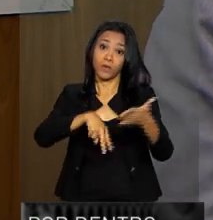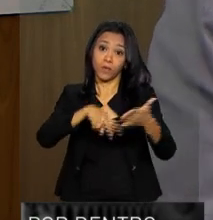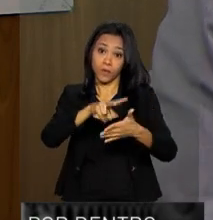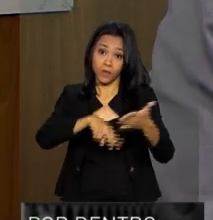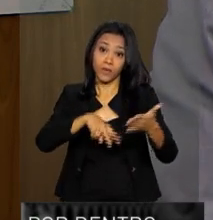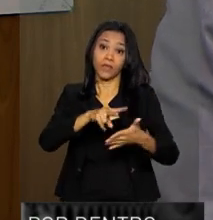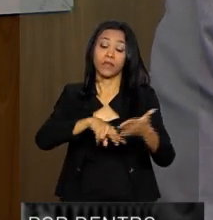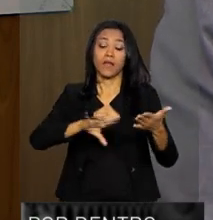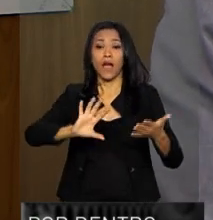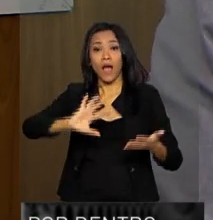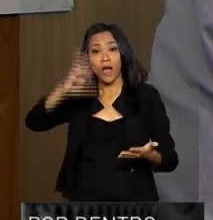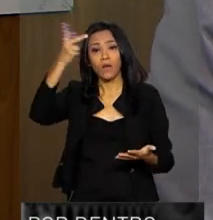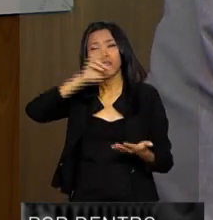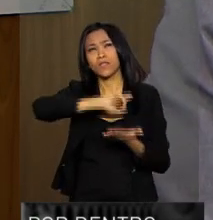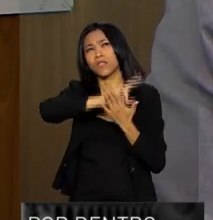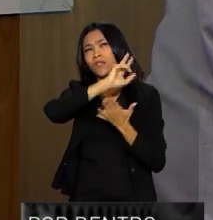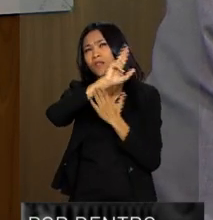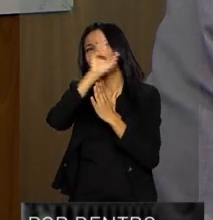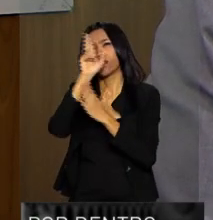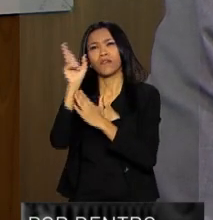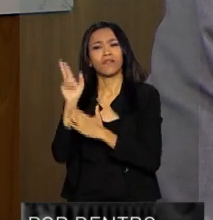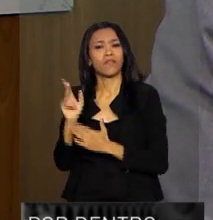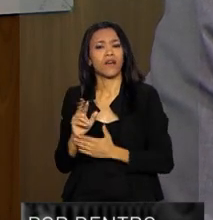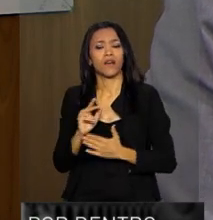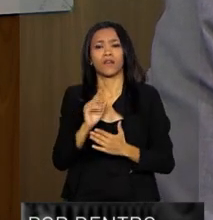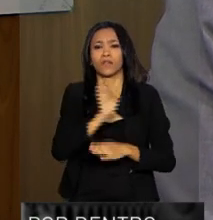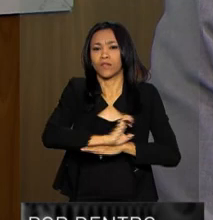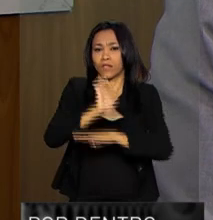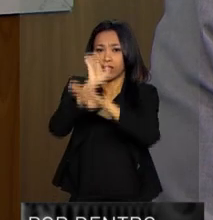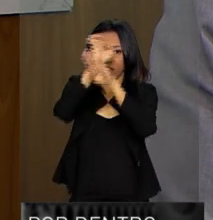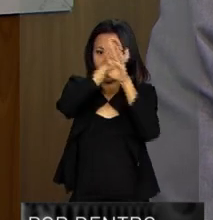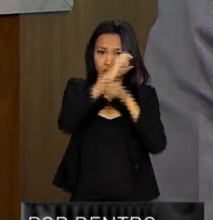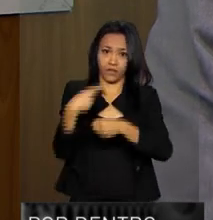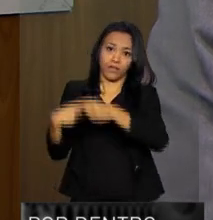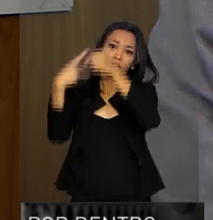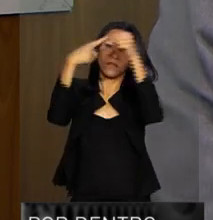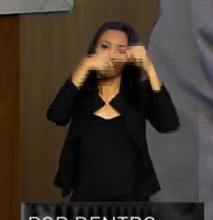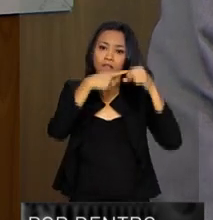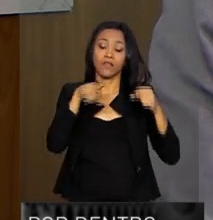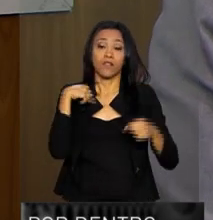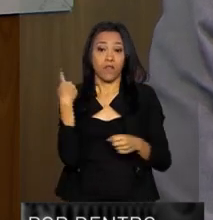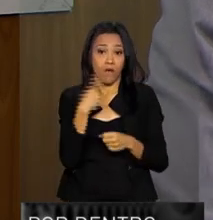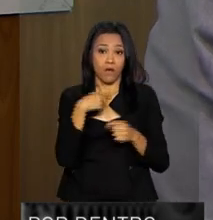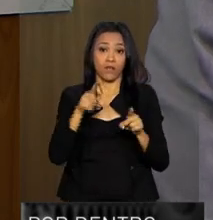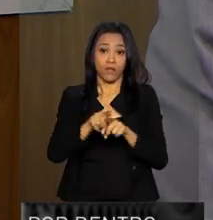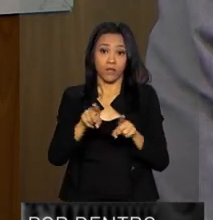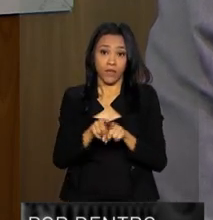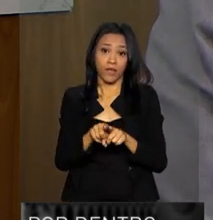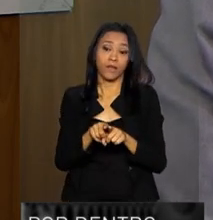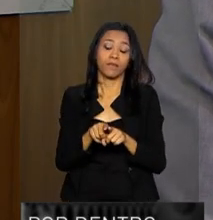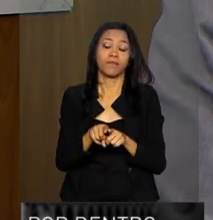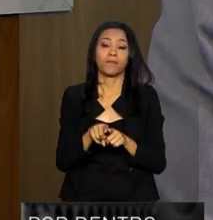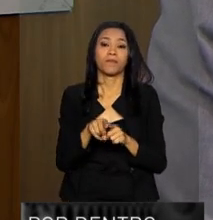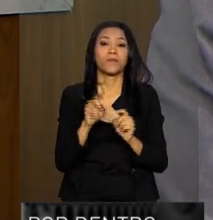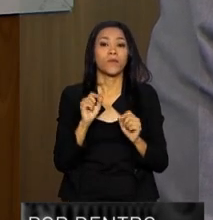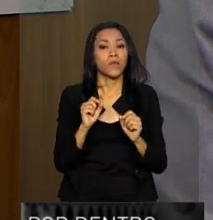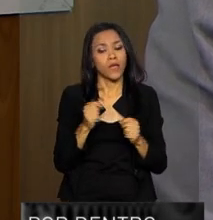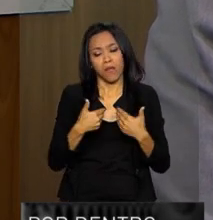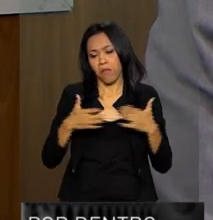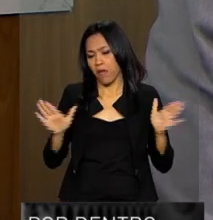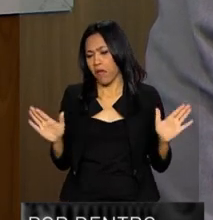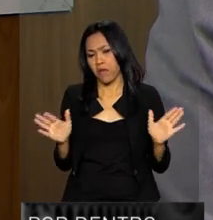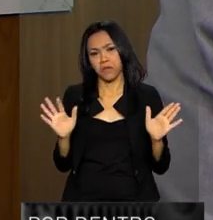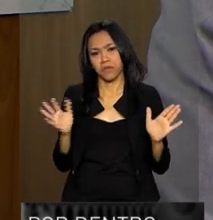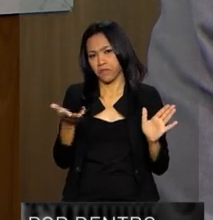em diversos estados e e municípios estamos abertos também a receber propostas